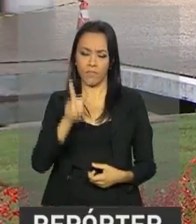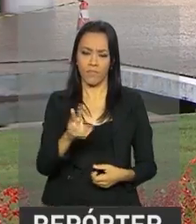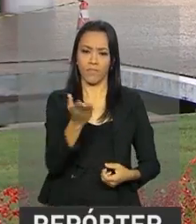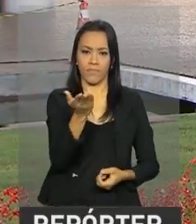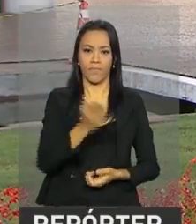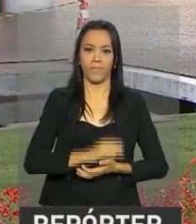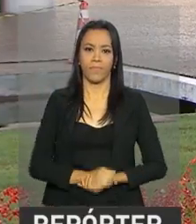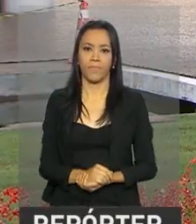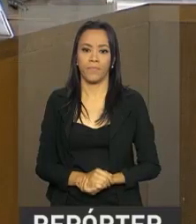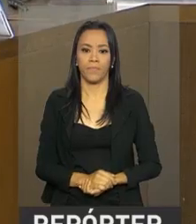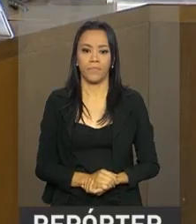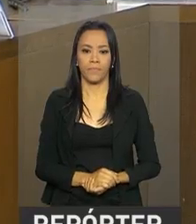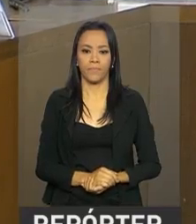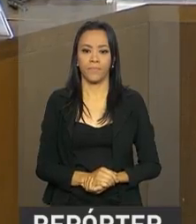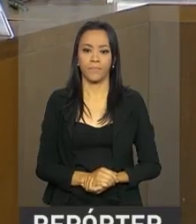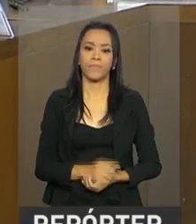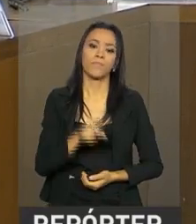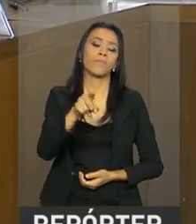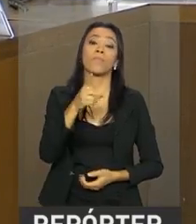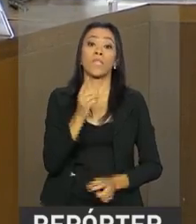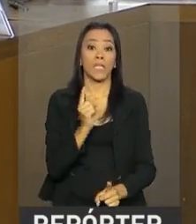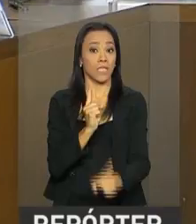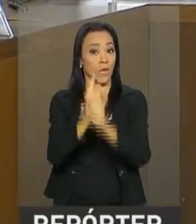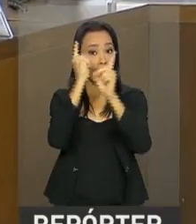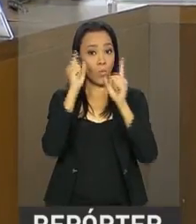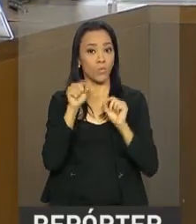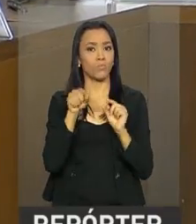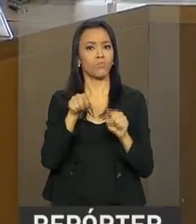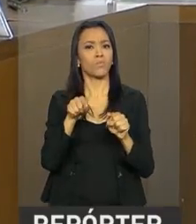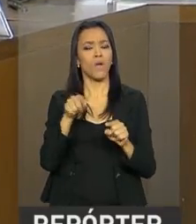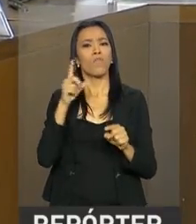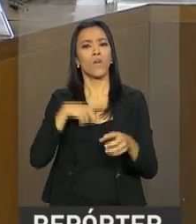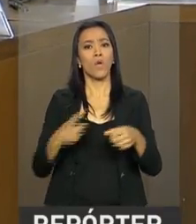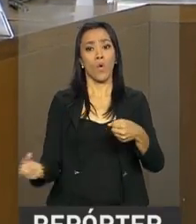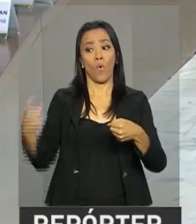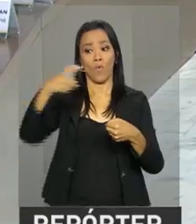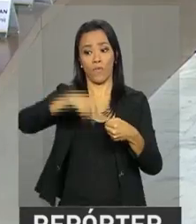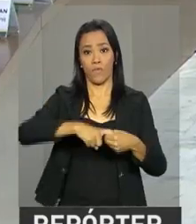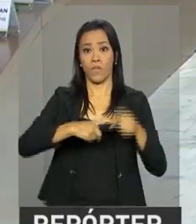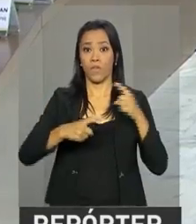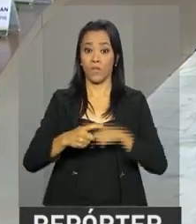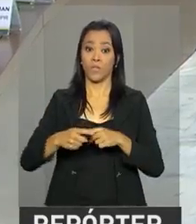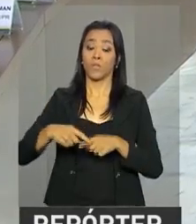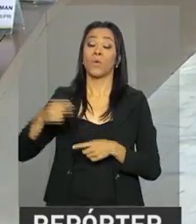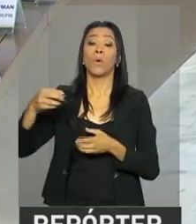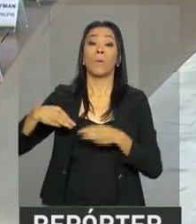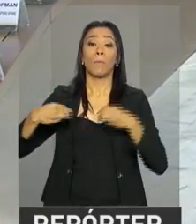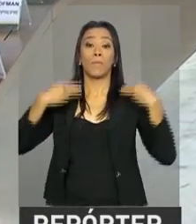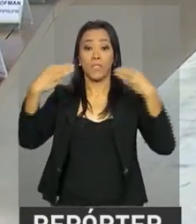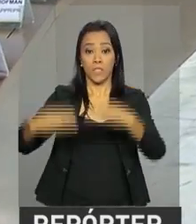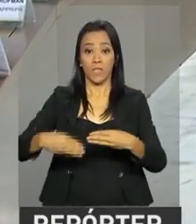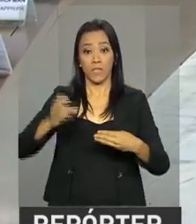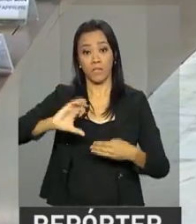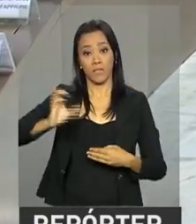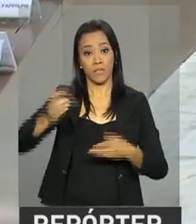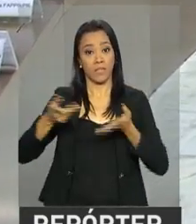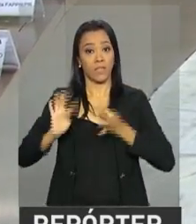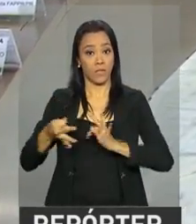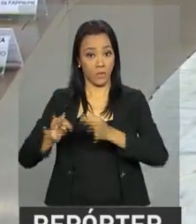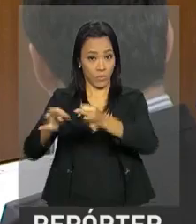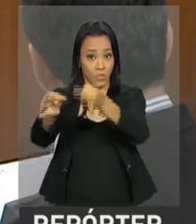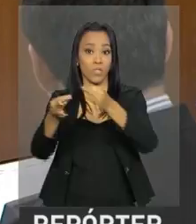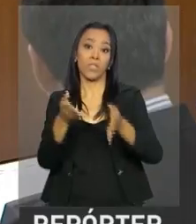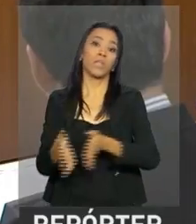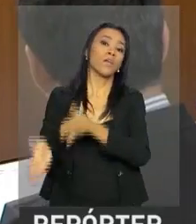reportagem. Durante o encontro, foi firmado um convênio entre o Ministério de Ciência, Tecnologia, Inovações e